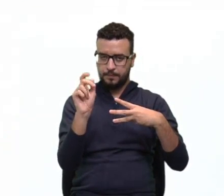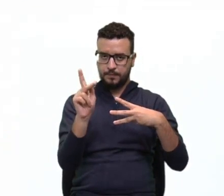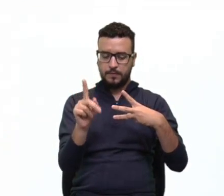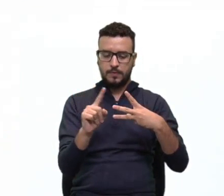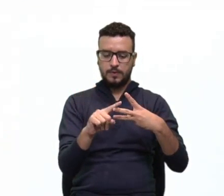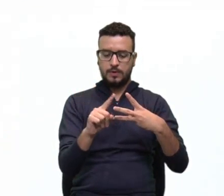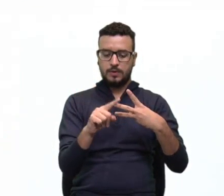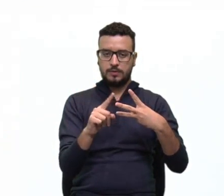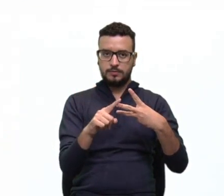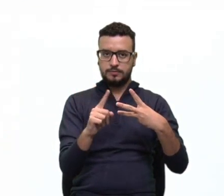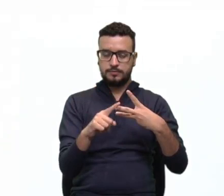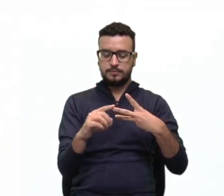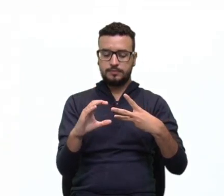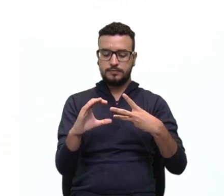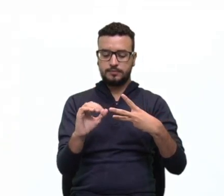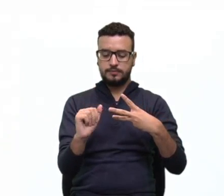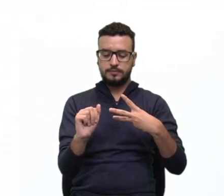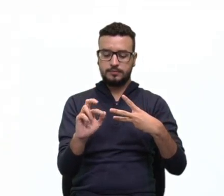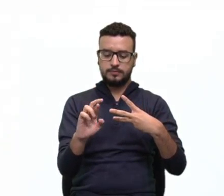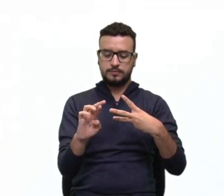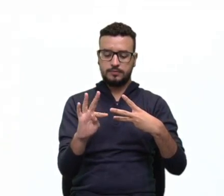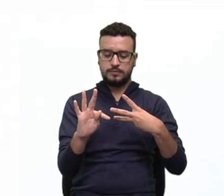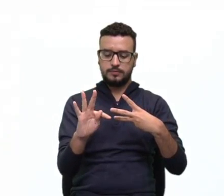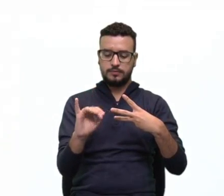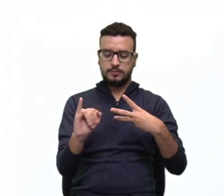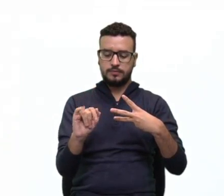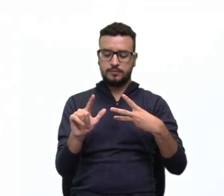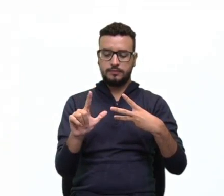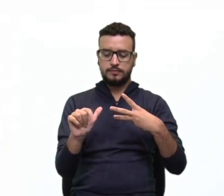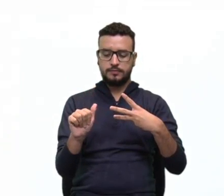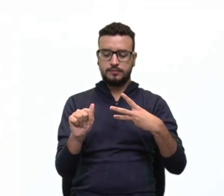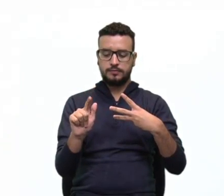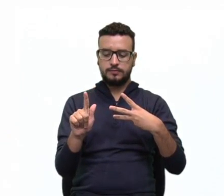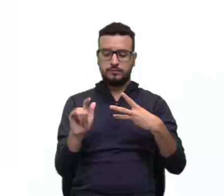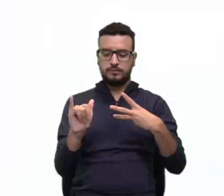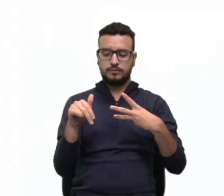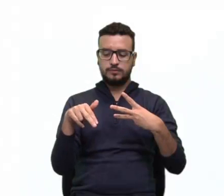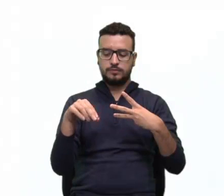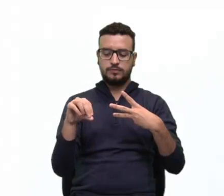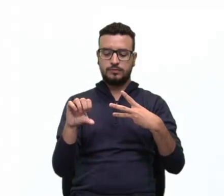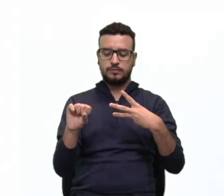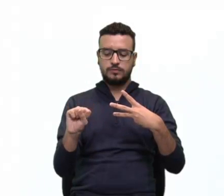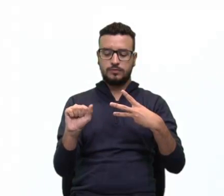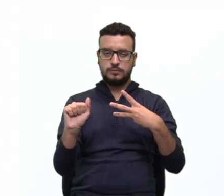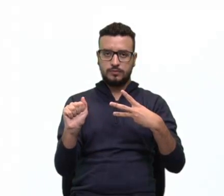Agora, um outro tipo de articulação, a articulação cartilaginosa.